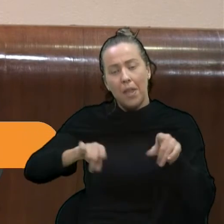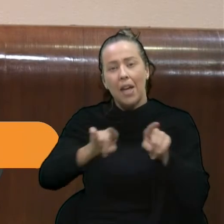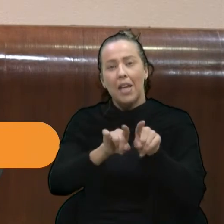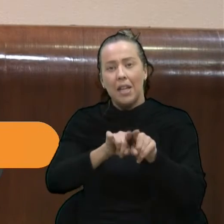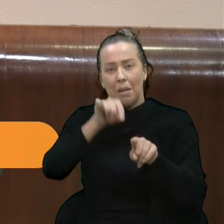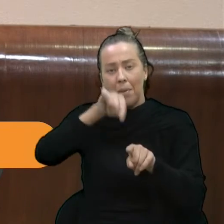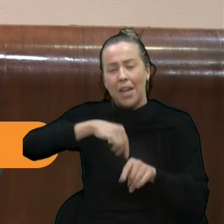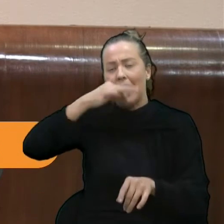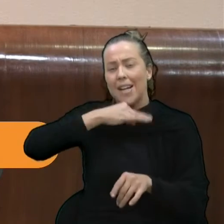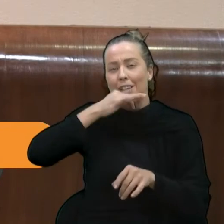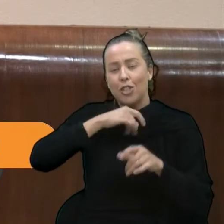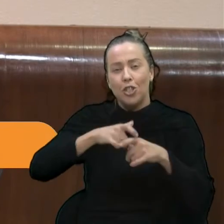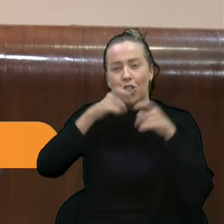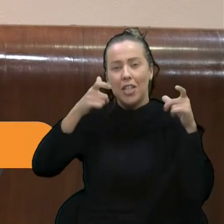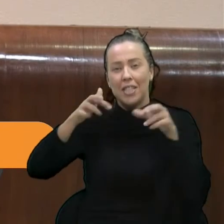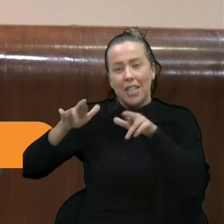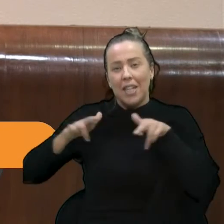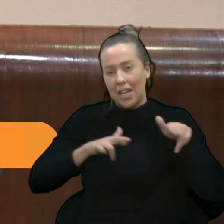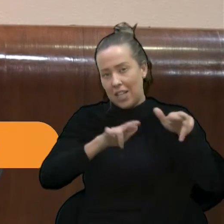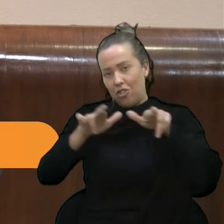Grande Caxias do Sul e região.